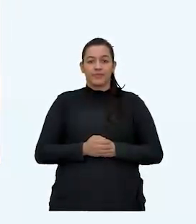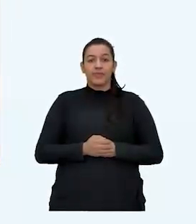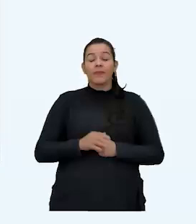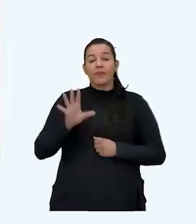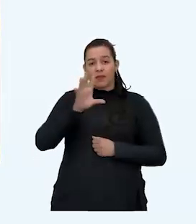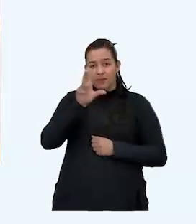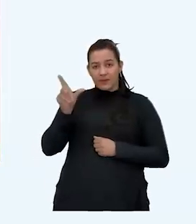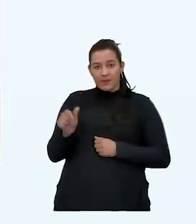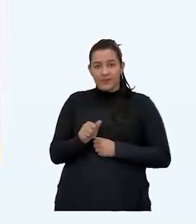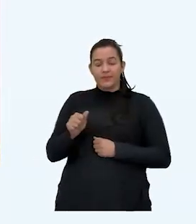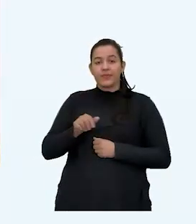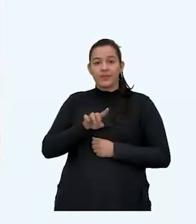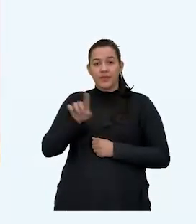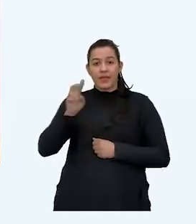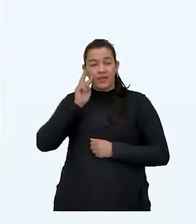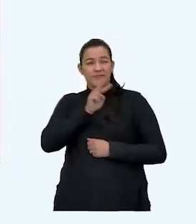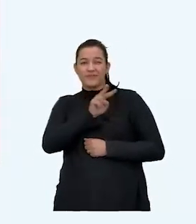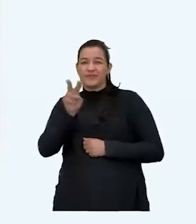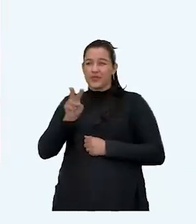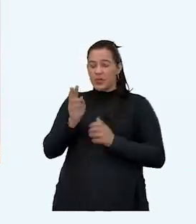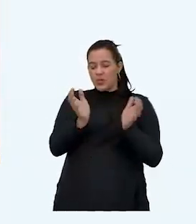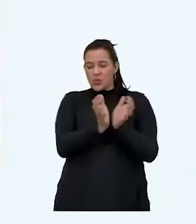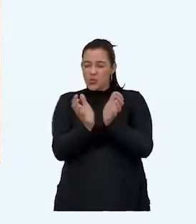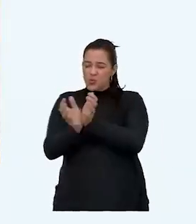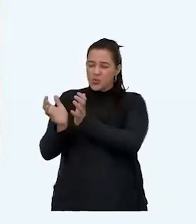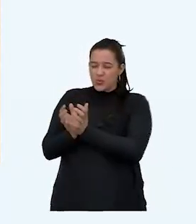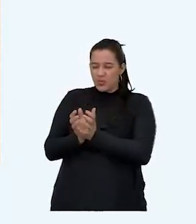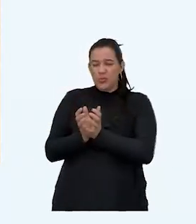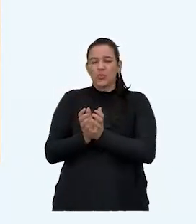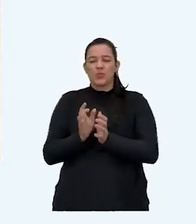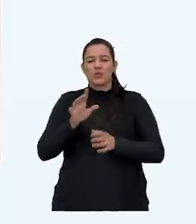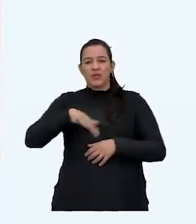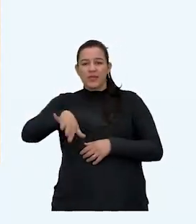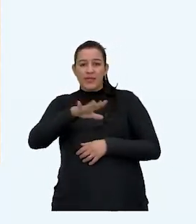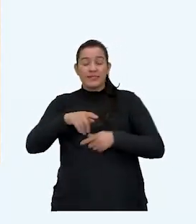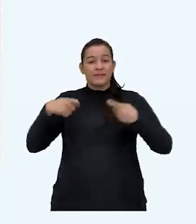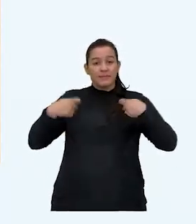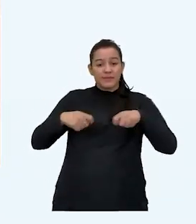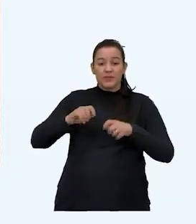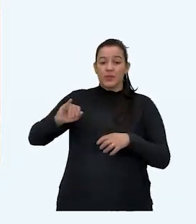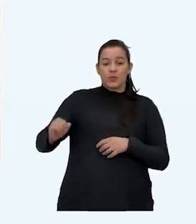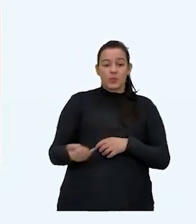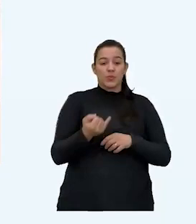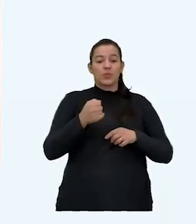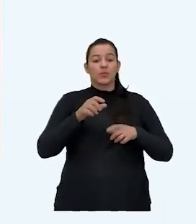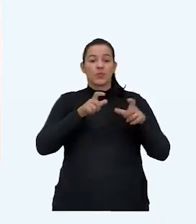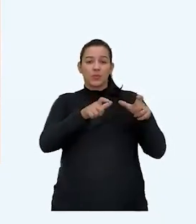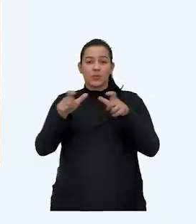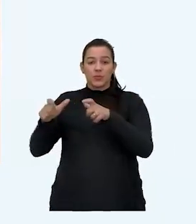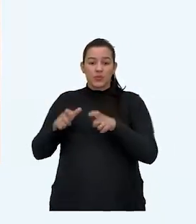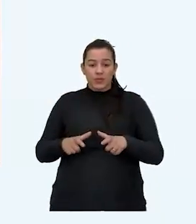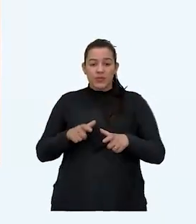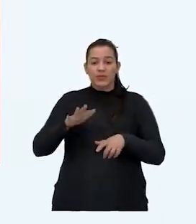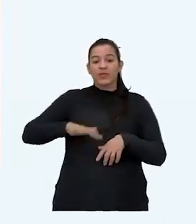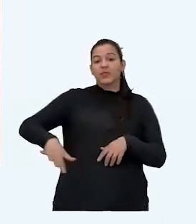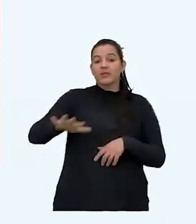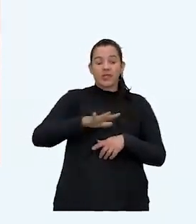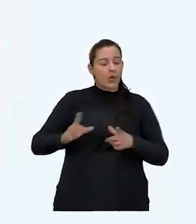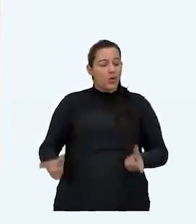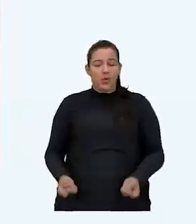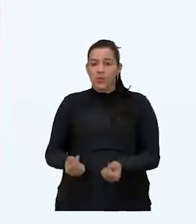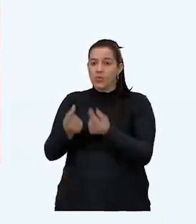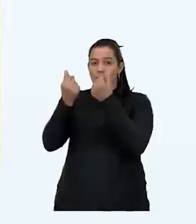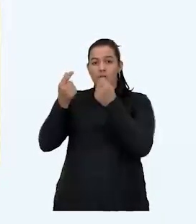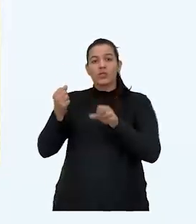A África é normalmente vista como um grupo de economias dependente dos antigos colonizadores e é uma rica fonte